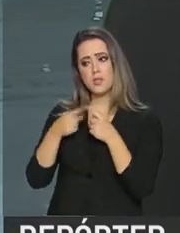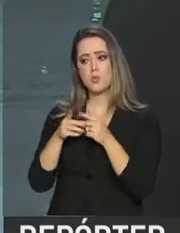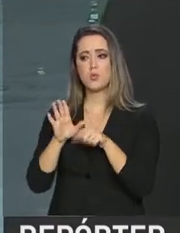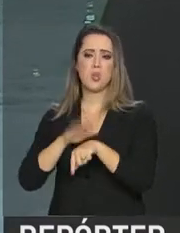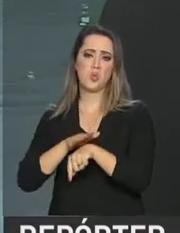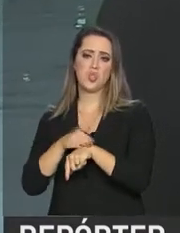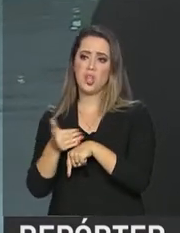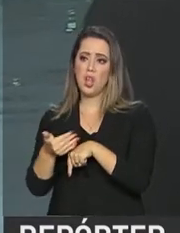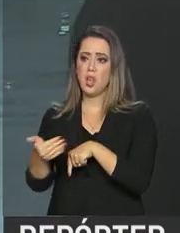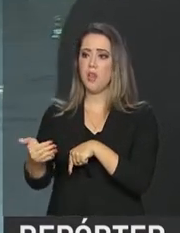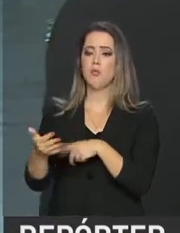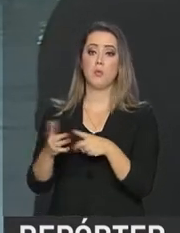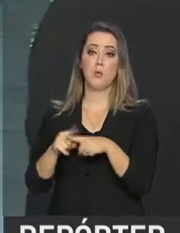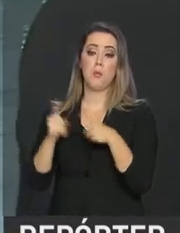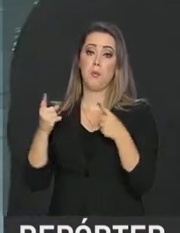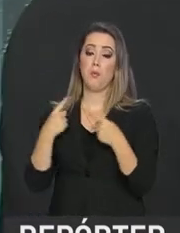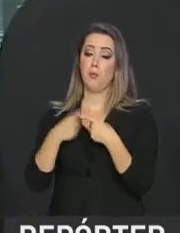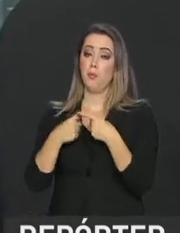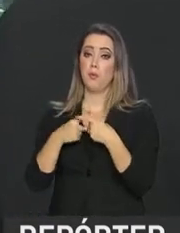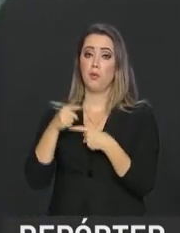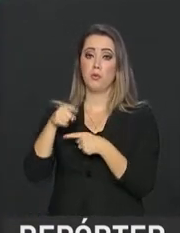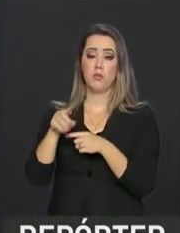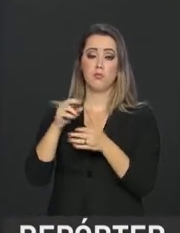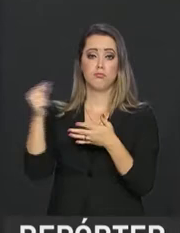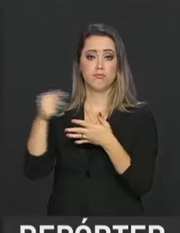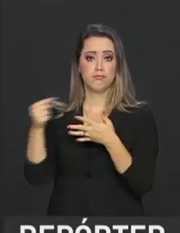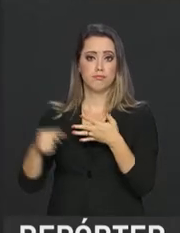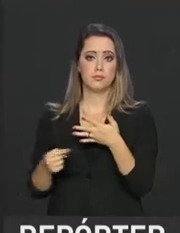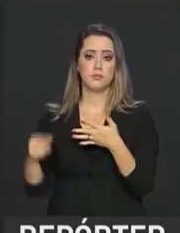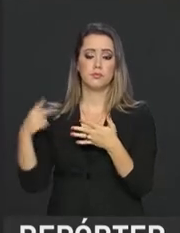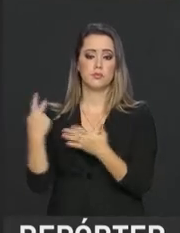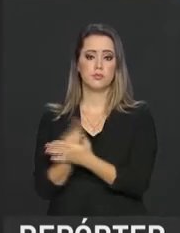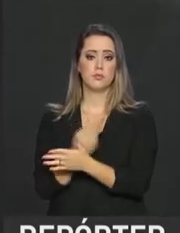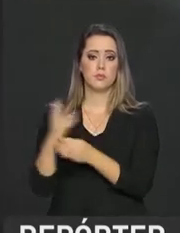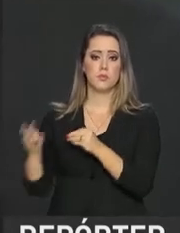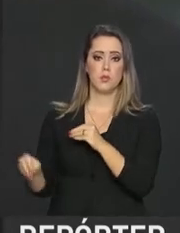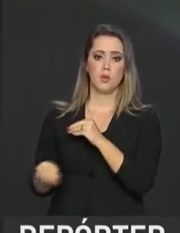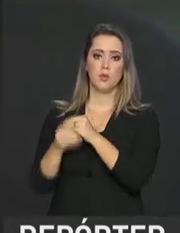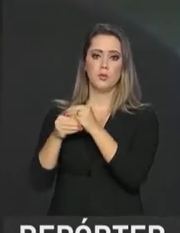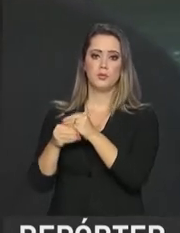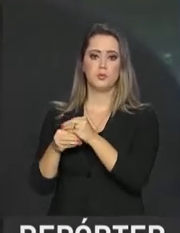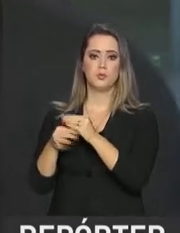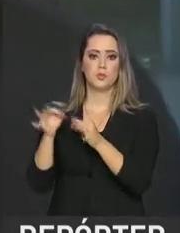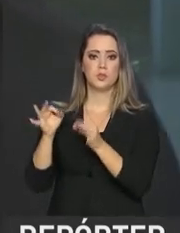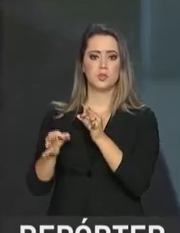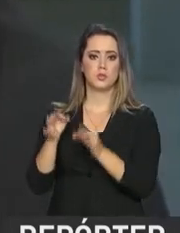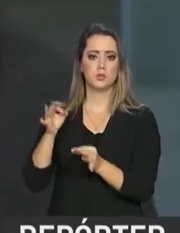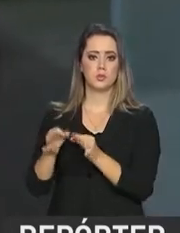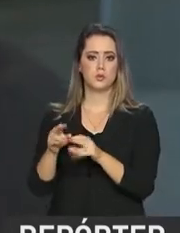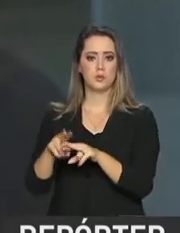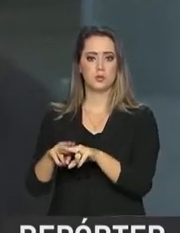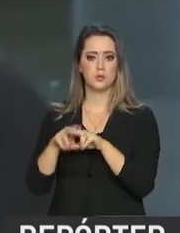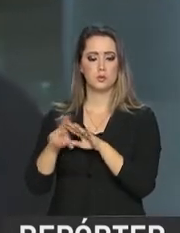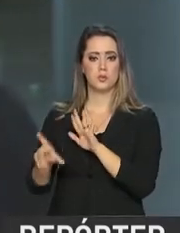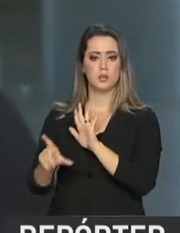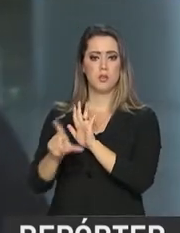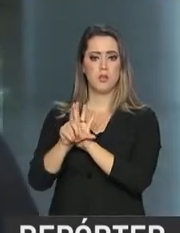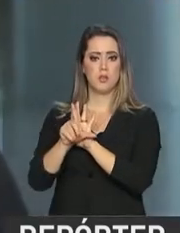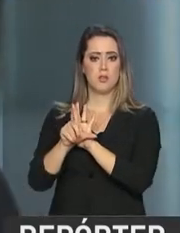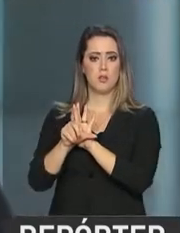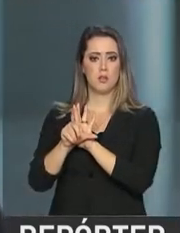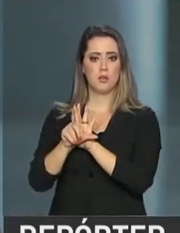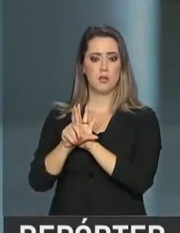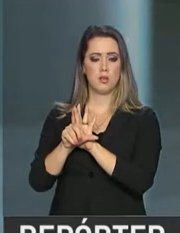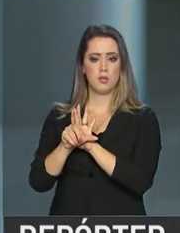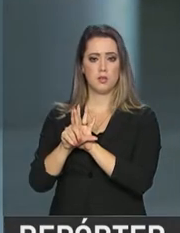federal porque essas medidas todas elas foram inseridas na ordem jurídica nacional através de uma lei de